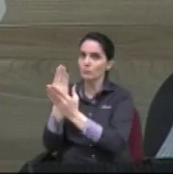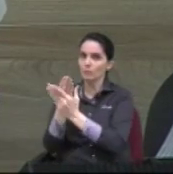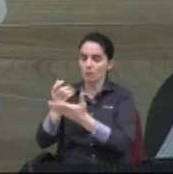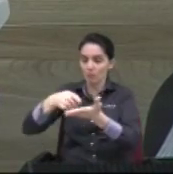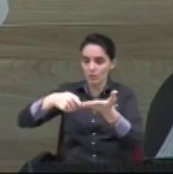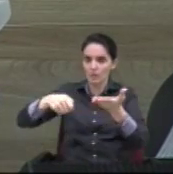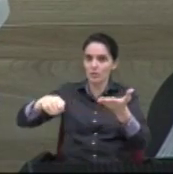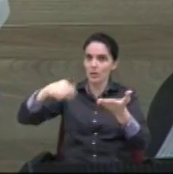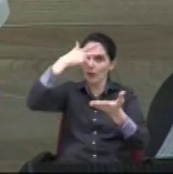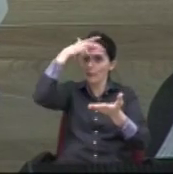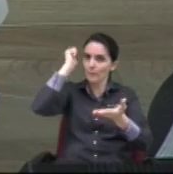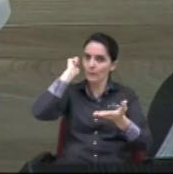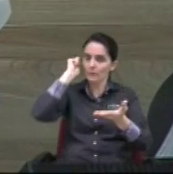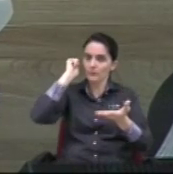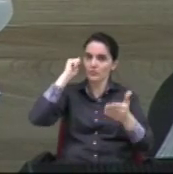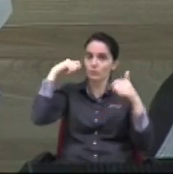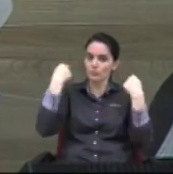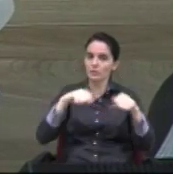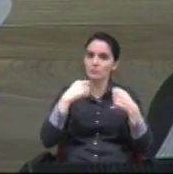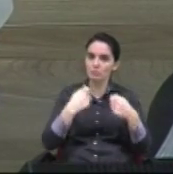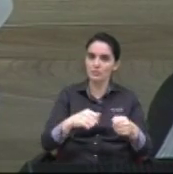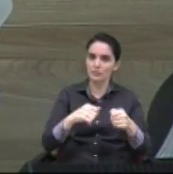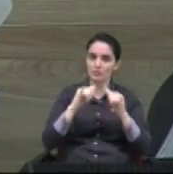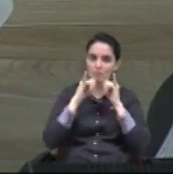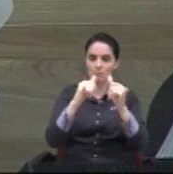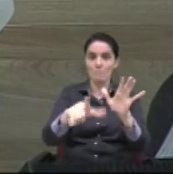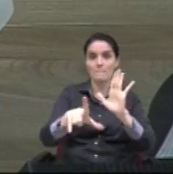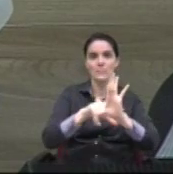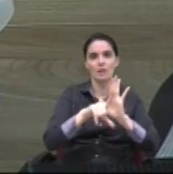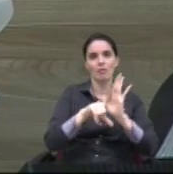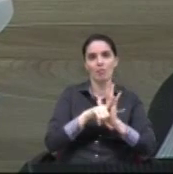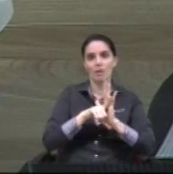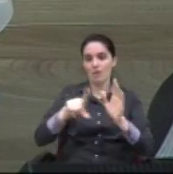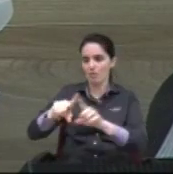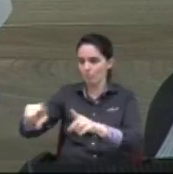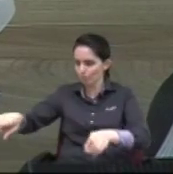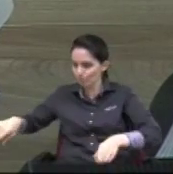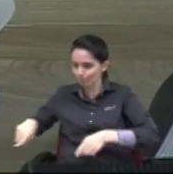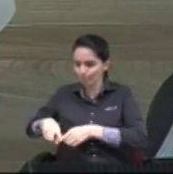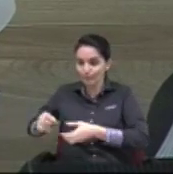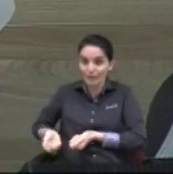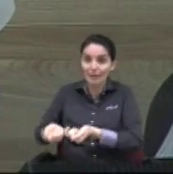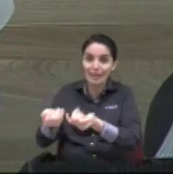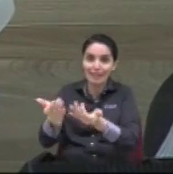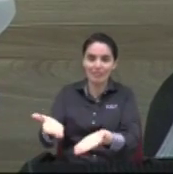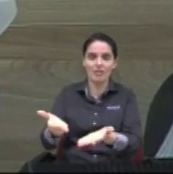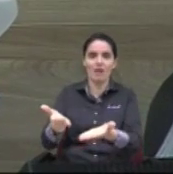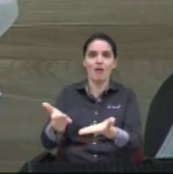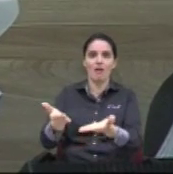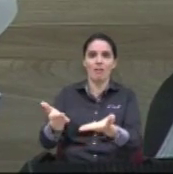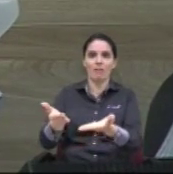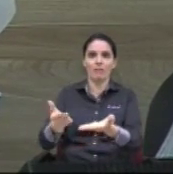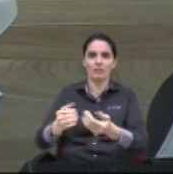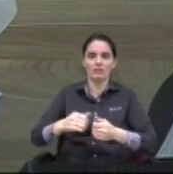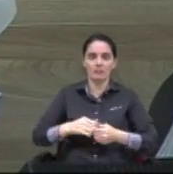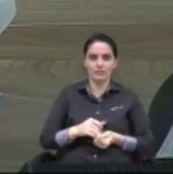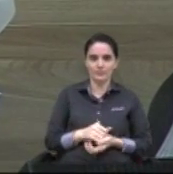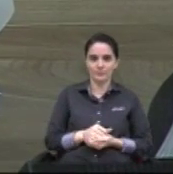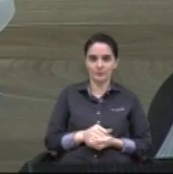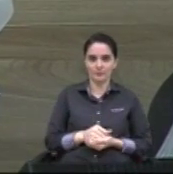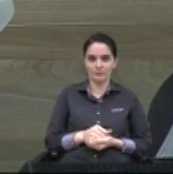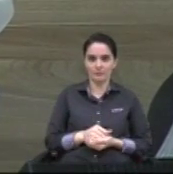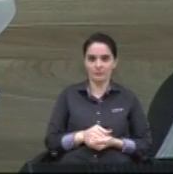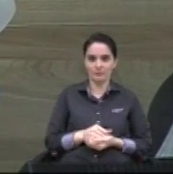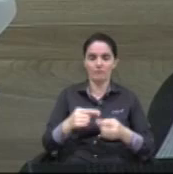deve promulgar lei prevendo a doação do terreno, lei esta que vincula o trâmite